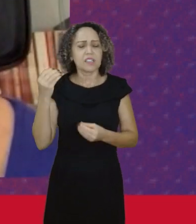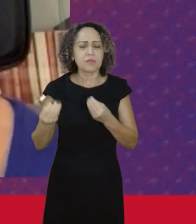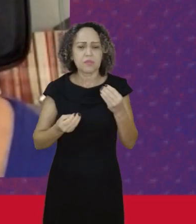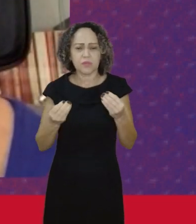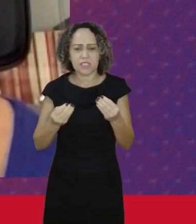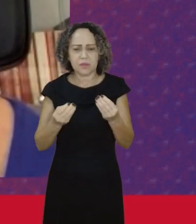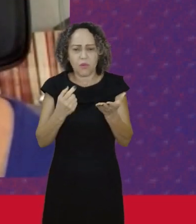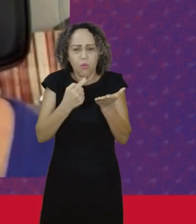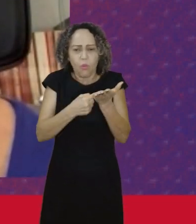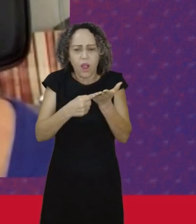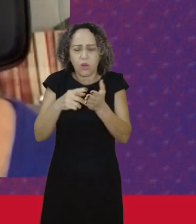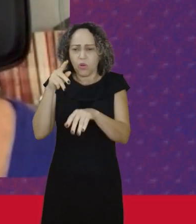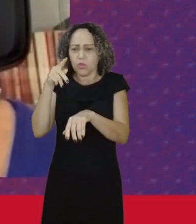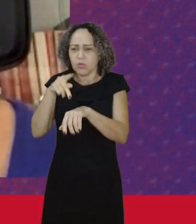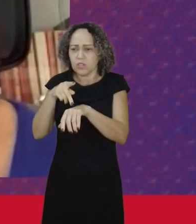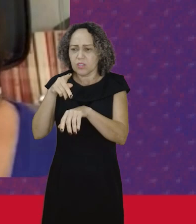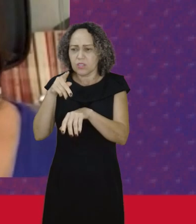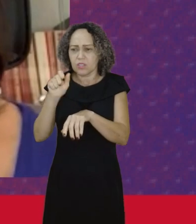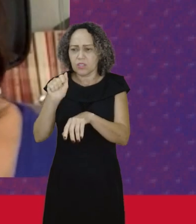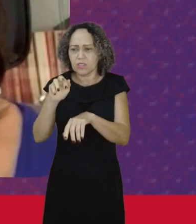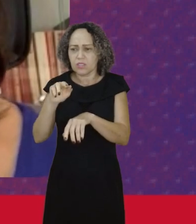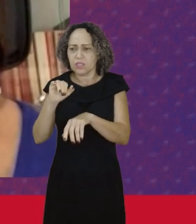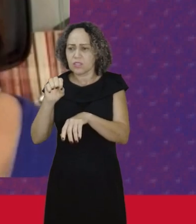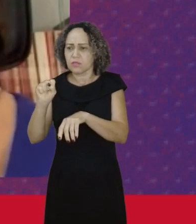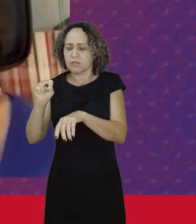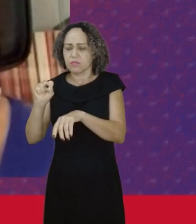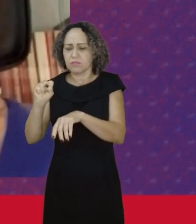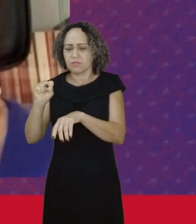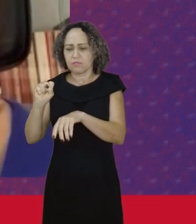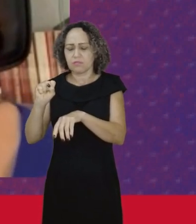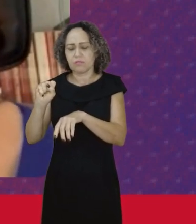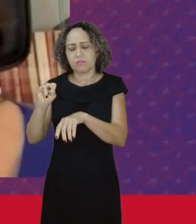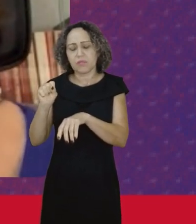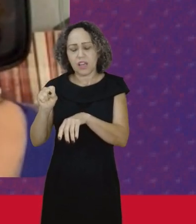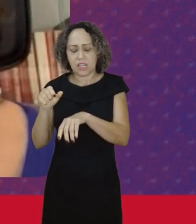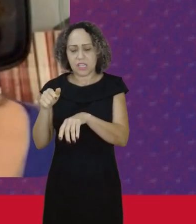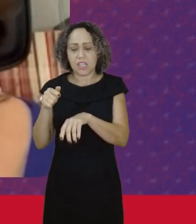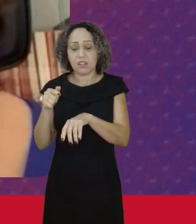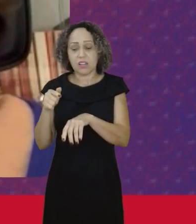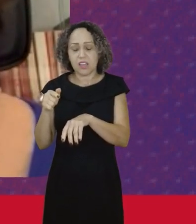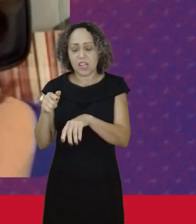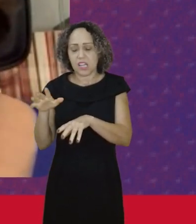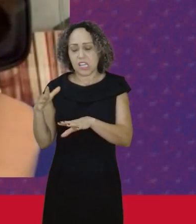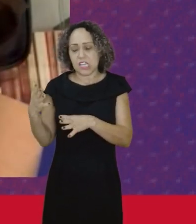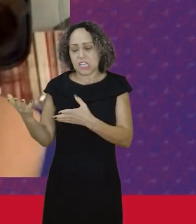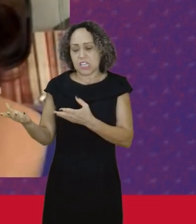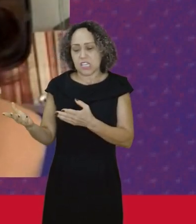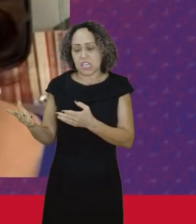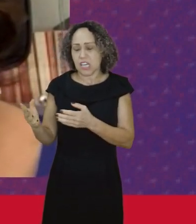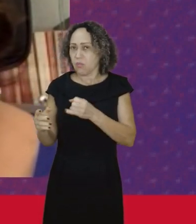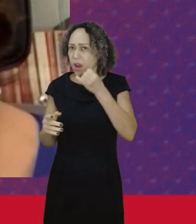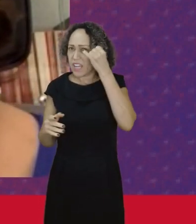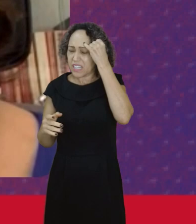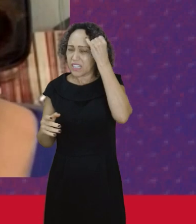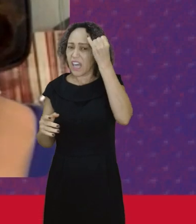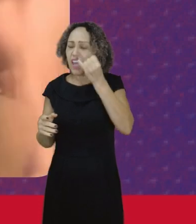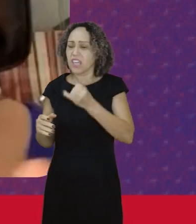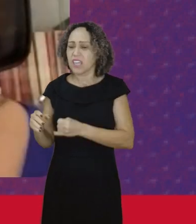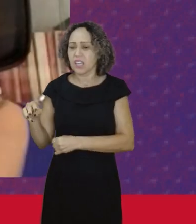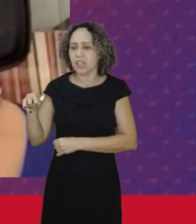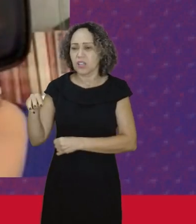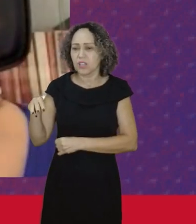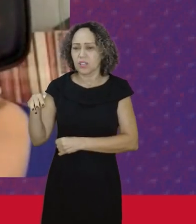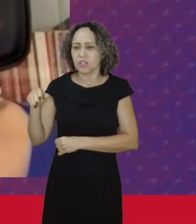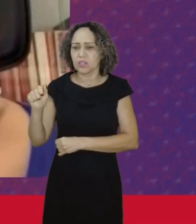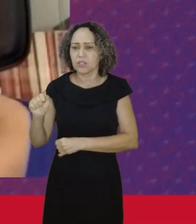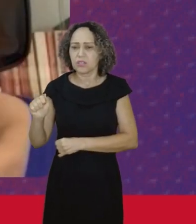defesa do meio ambiente eram obra do marxismo cultural. Por causa dessas teses, jornais do mundo inteiro